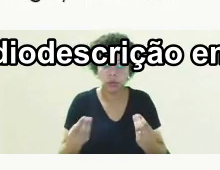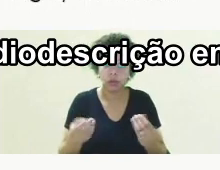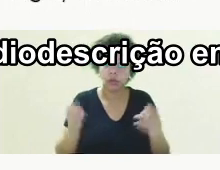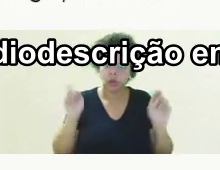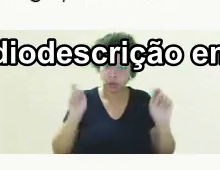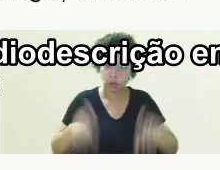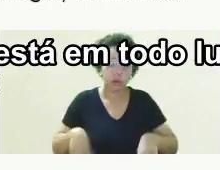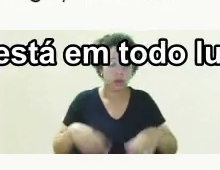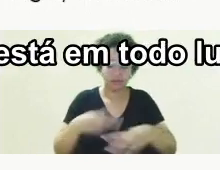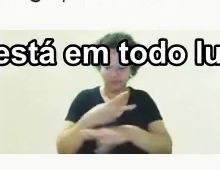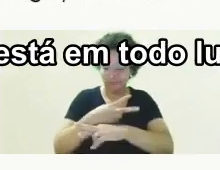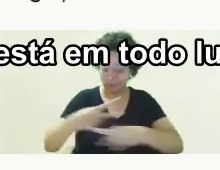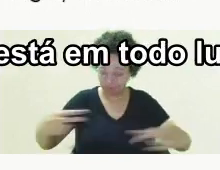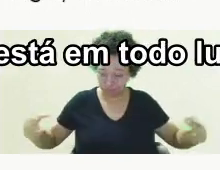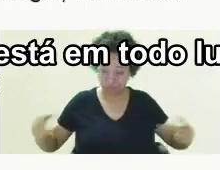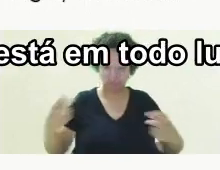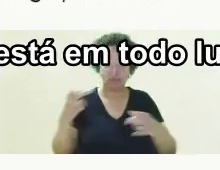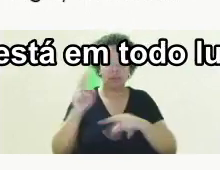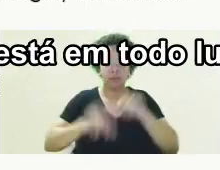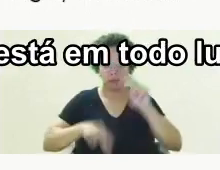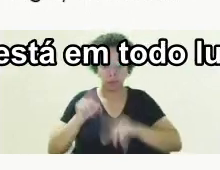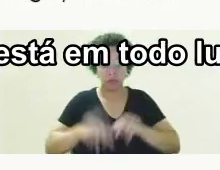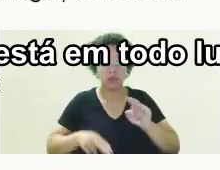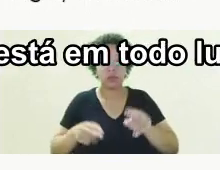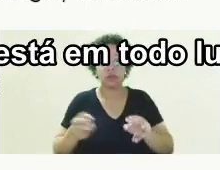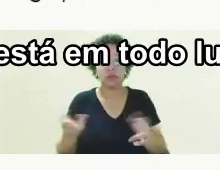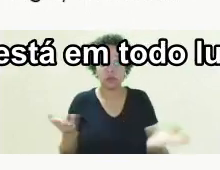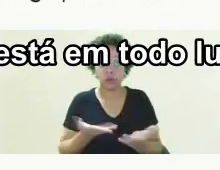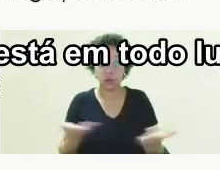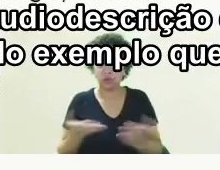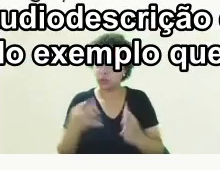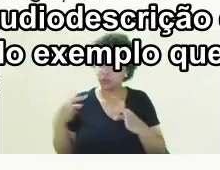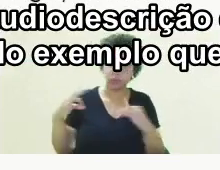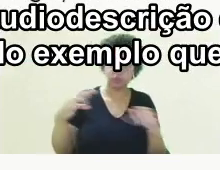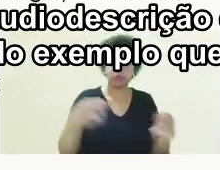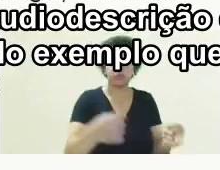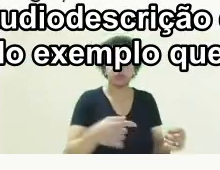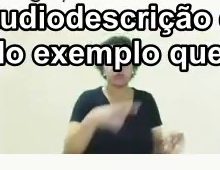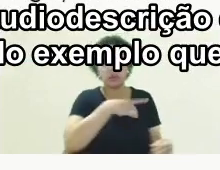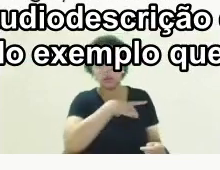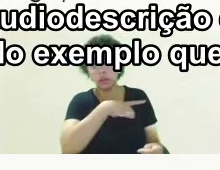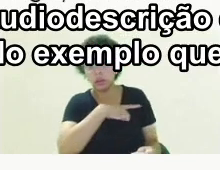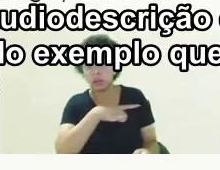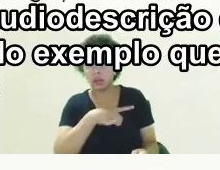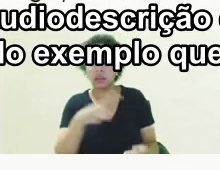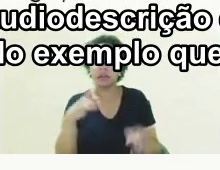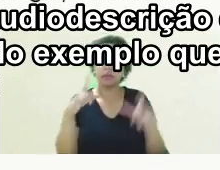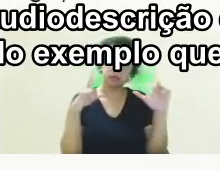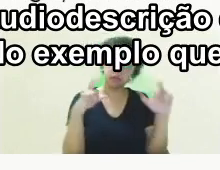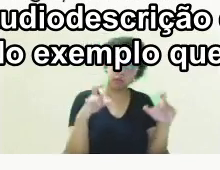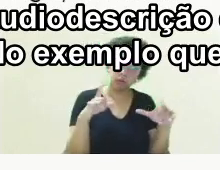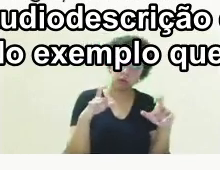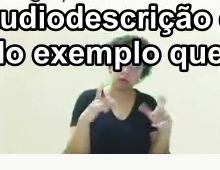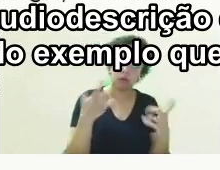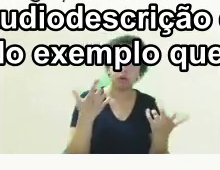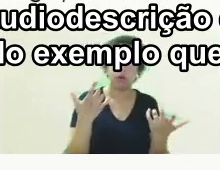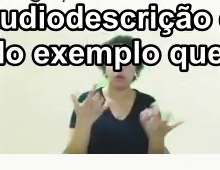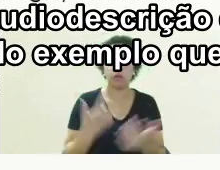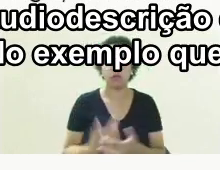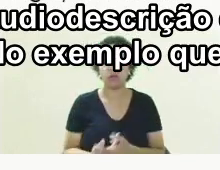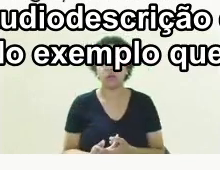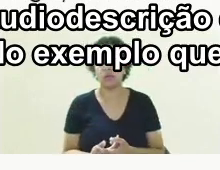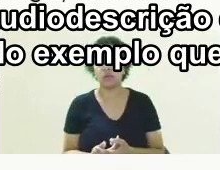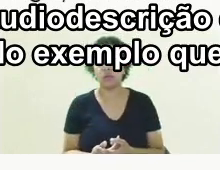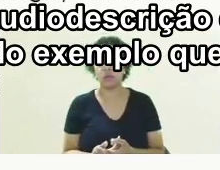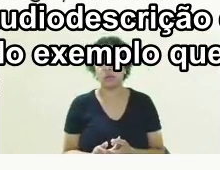produtos inimagináveis. Hoje ela está em todo lugar. A gente pode ter audiodescrição em imagens, como foi o caso do